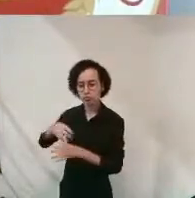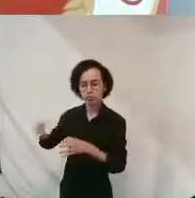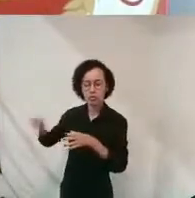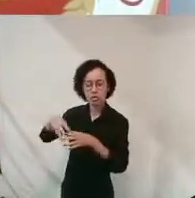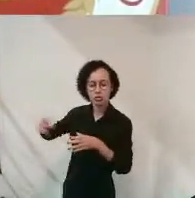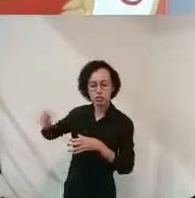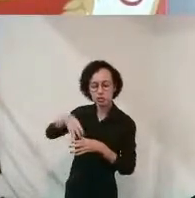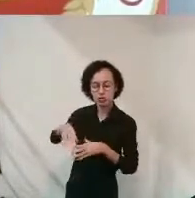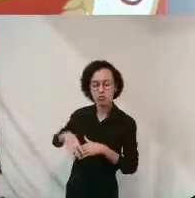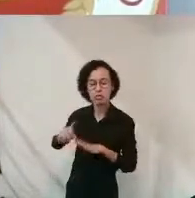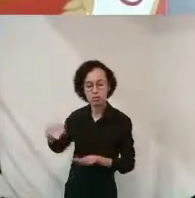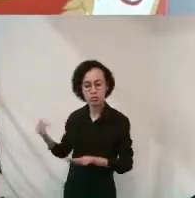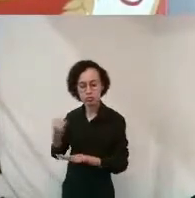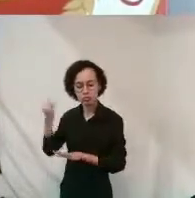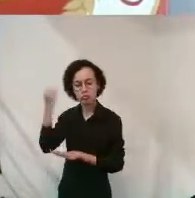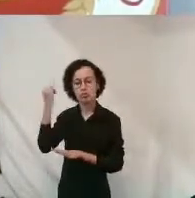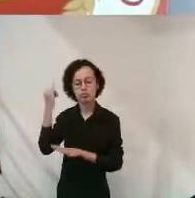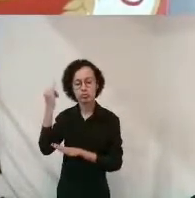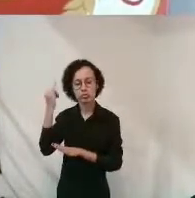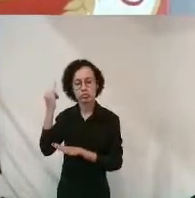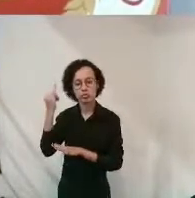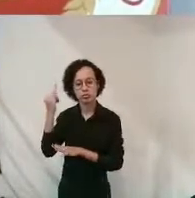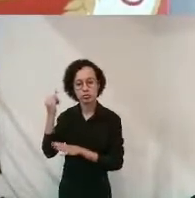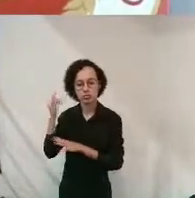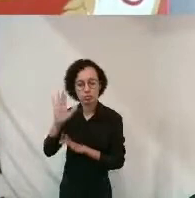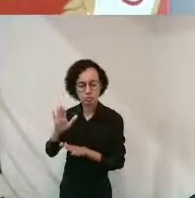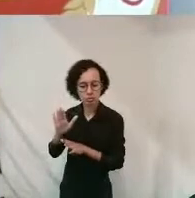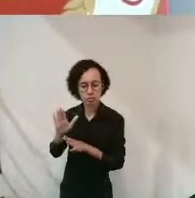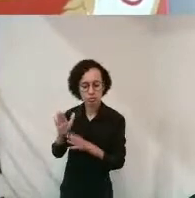isso é fundamental e está sendo pouco explorado.